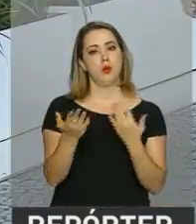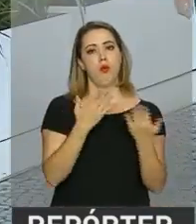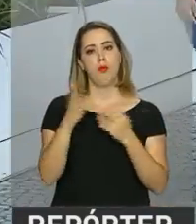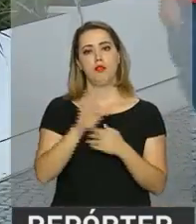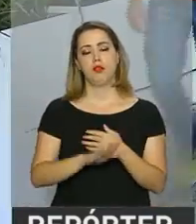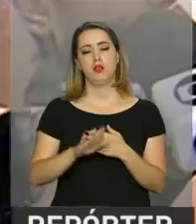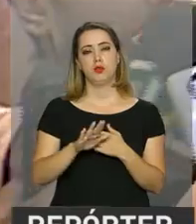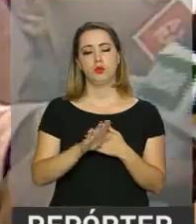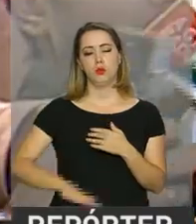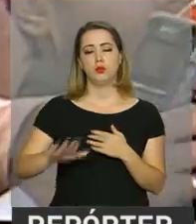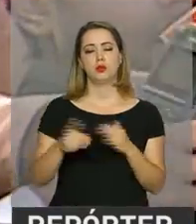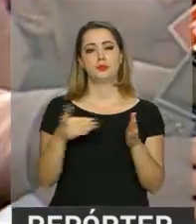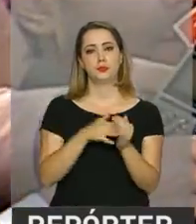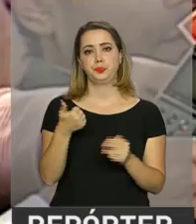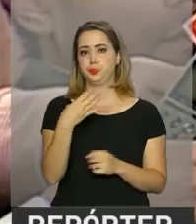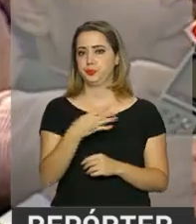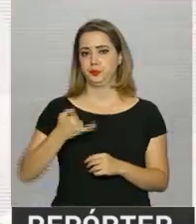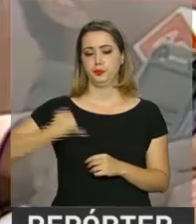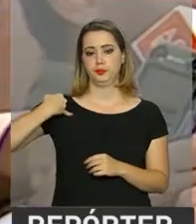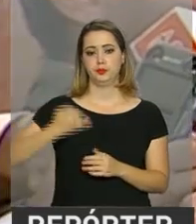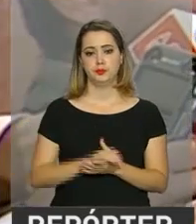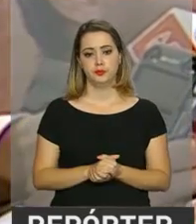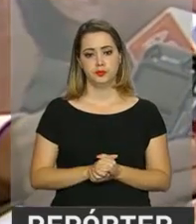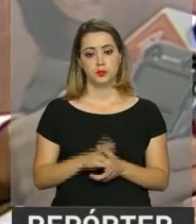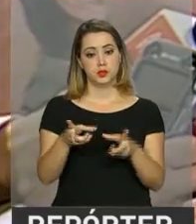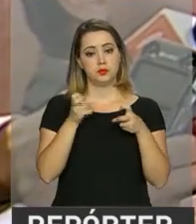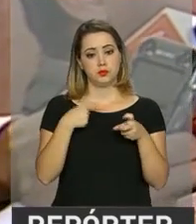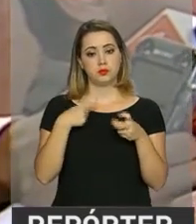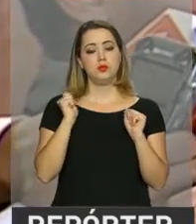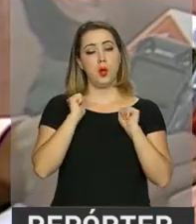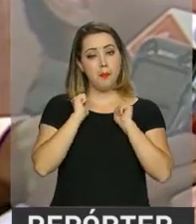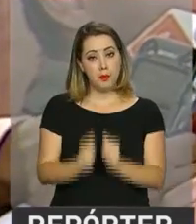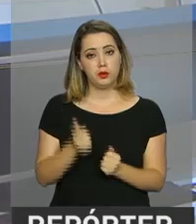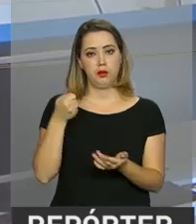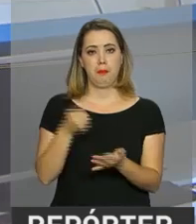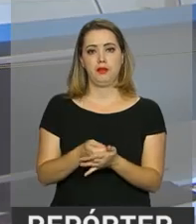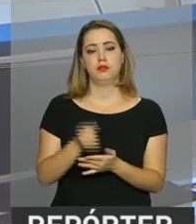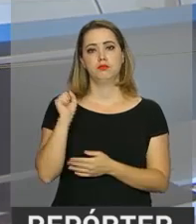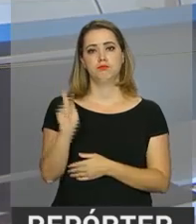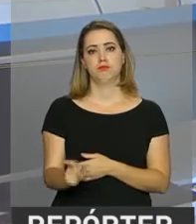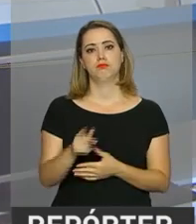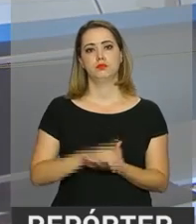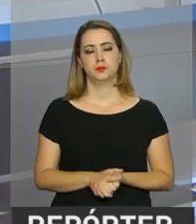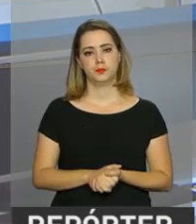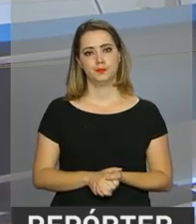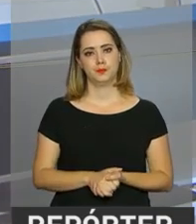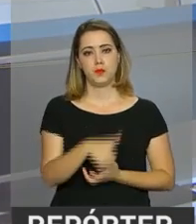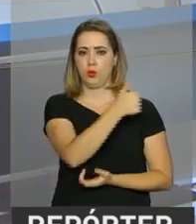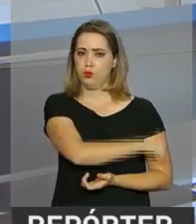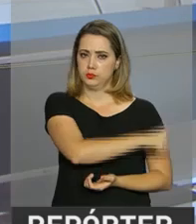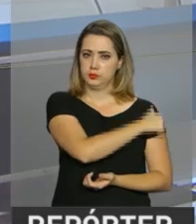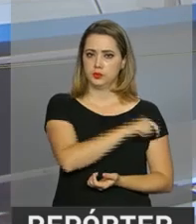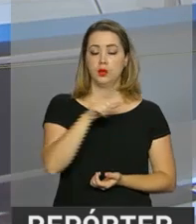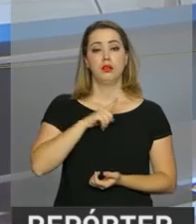14 anos a intenção da proposta é a garantia do pagamento dos benefícios no futuro o estado do Rio de